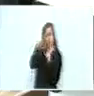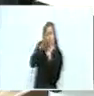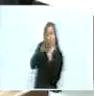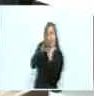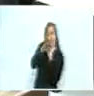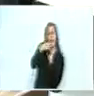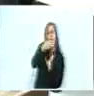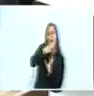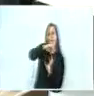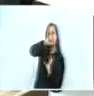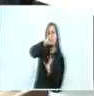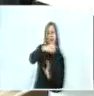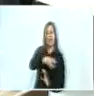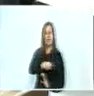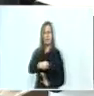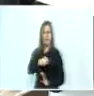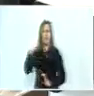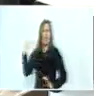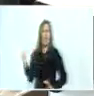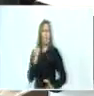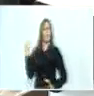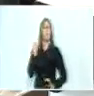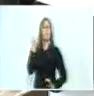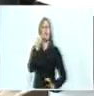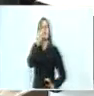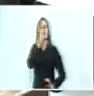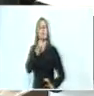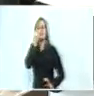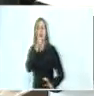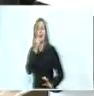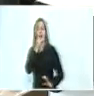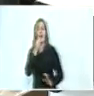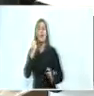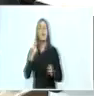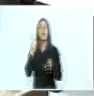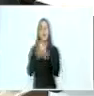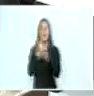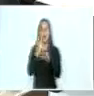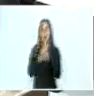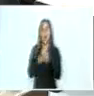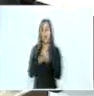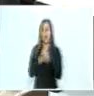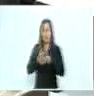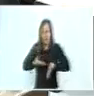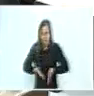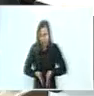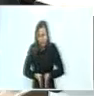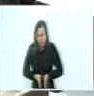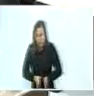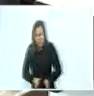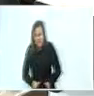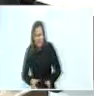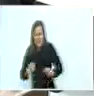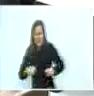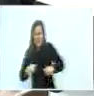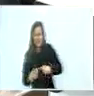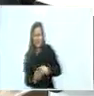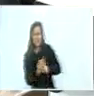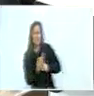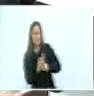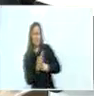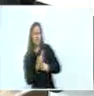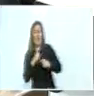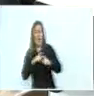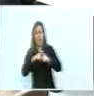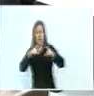filho, sendo importantíssimos para a mulher que se encontra no pós-parto e, na sua grande maioria,